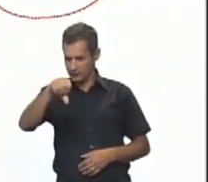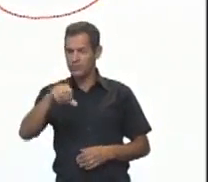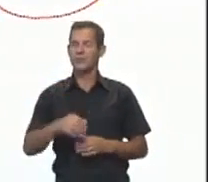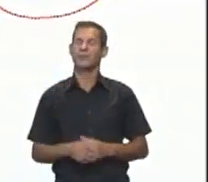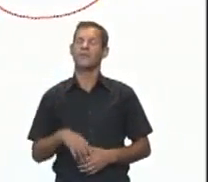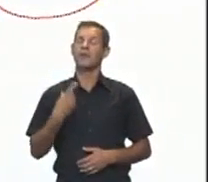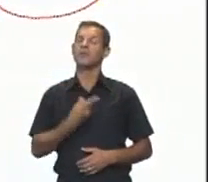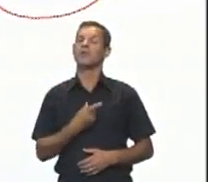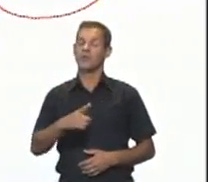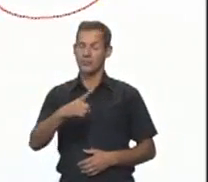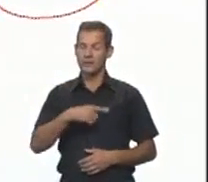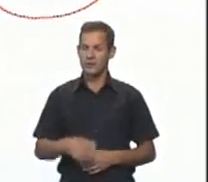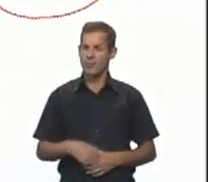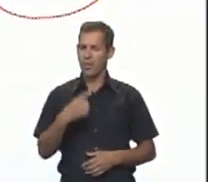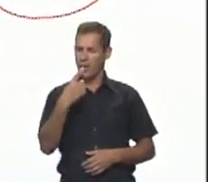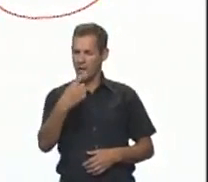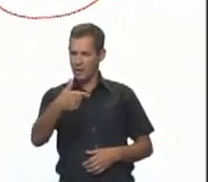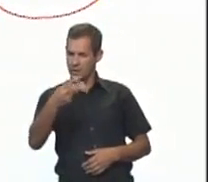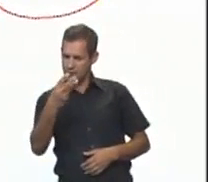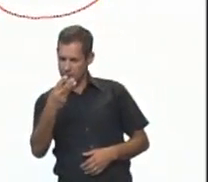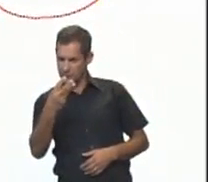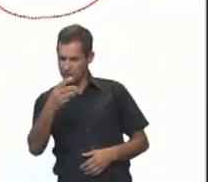857,69. Nós vamos obter